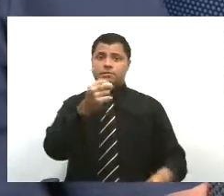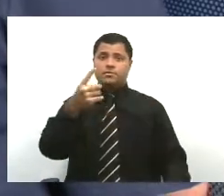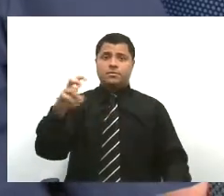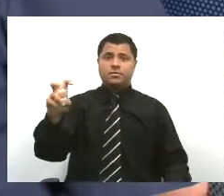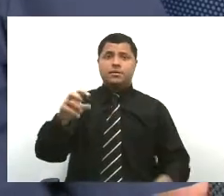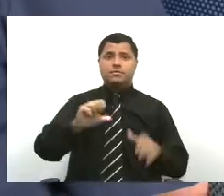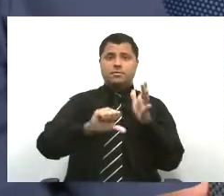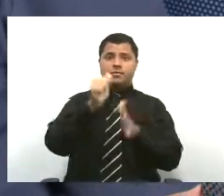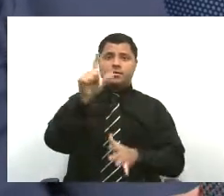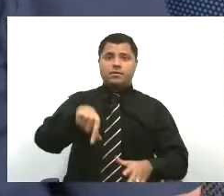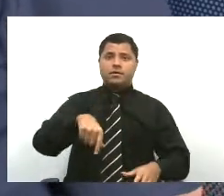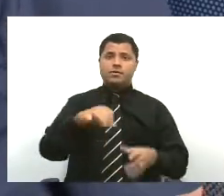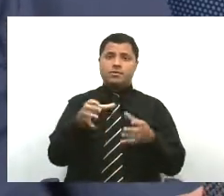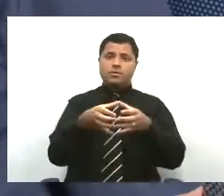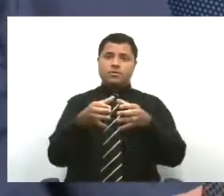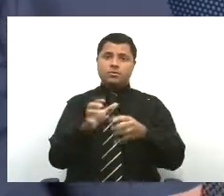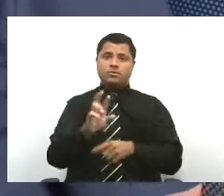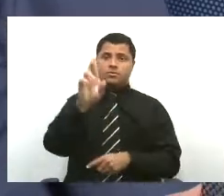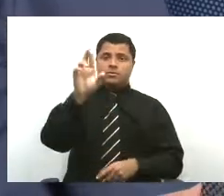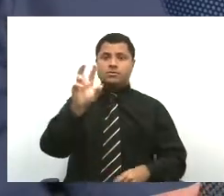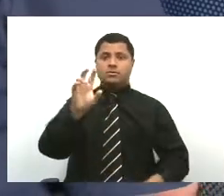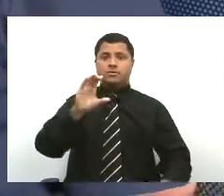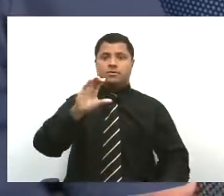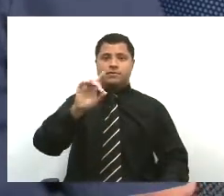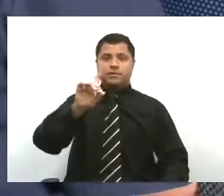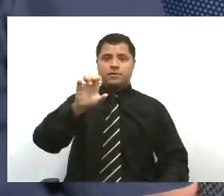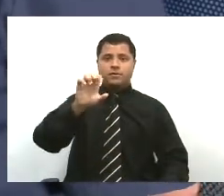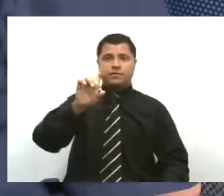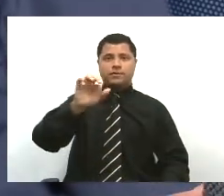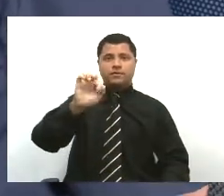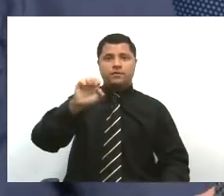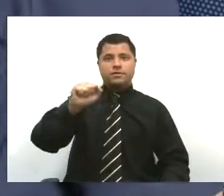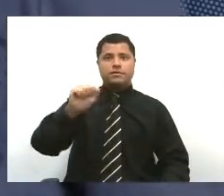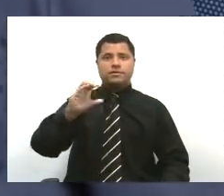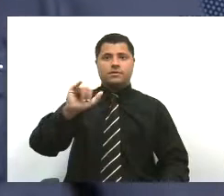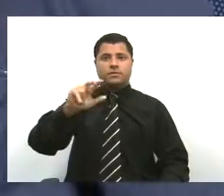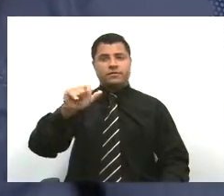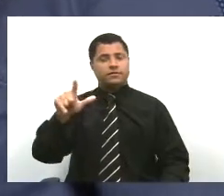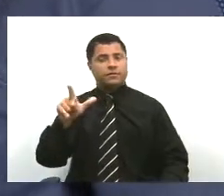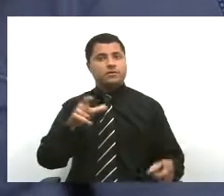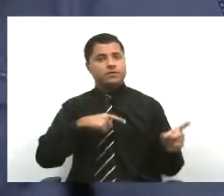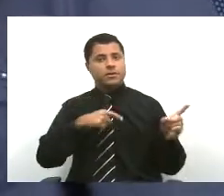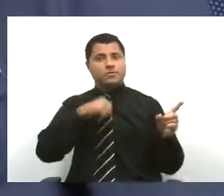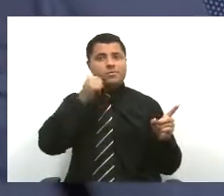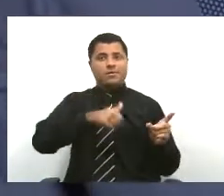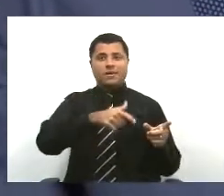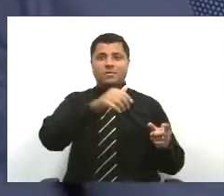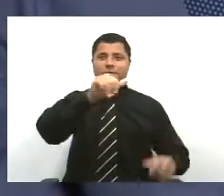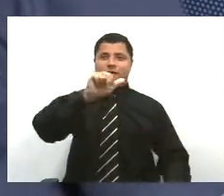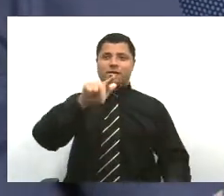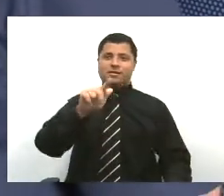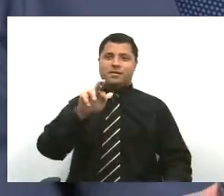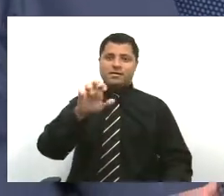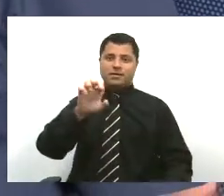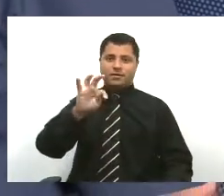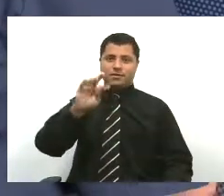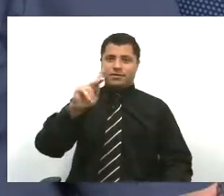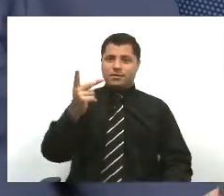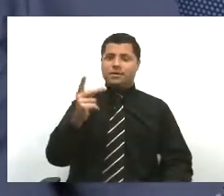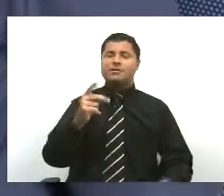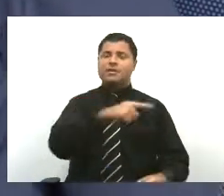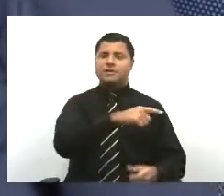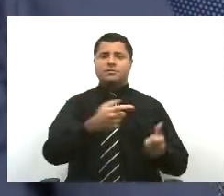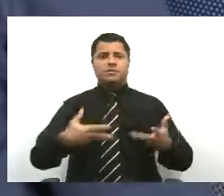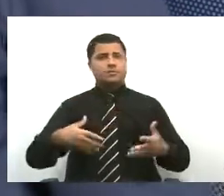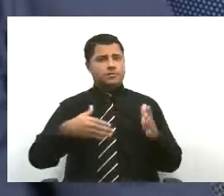da Coordenadoria de Defesa Civil. Ao meu lado está aqui a coordenadora Margarete Martins, que você já acompanhou ao vivo, falando, explicando um pouco melhor o orçamento.